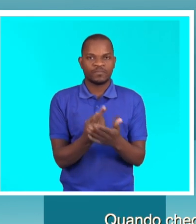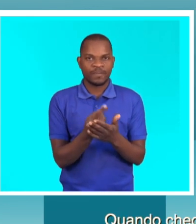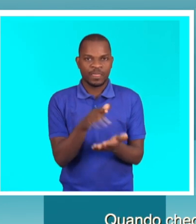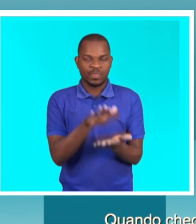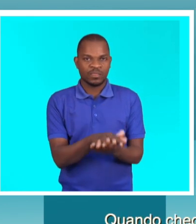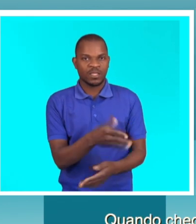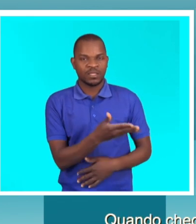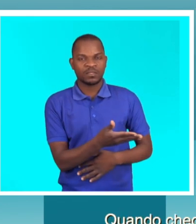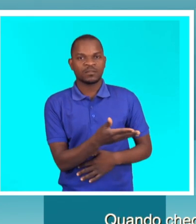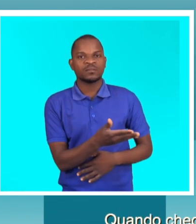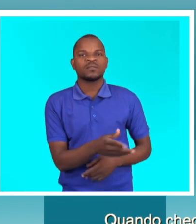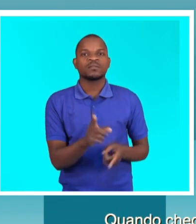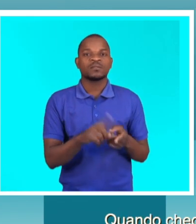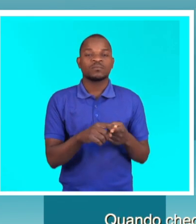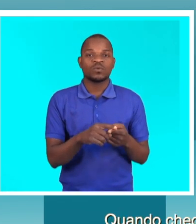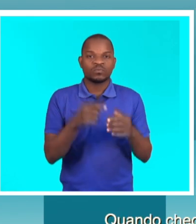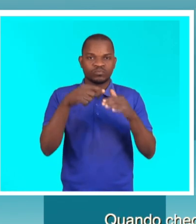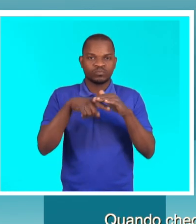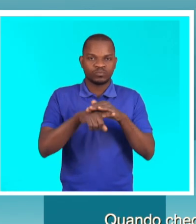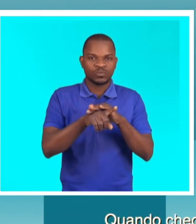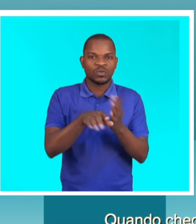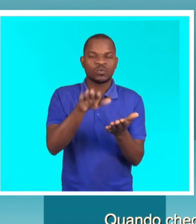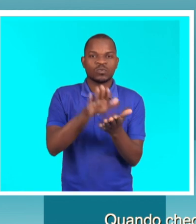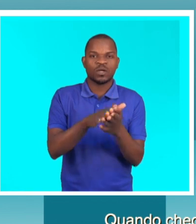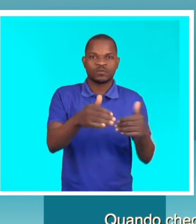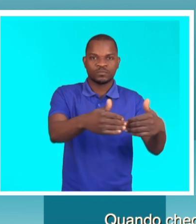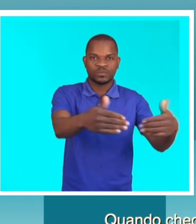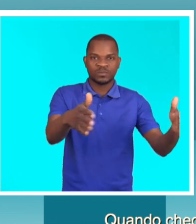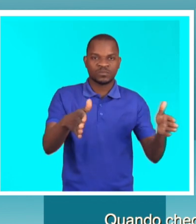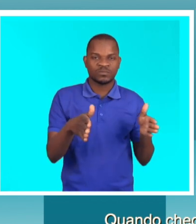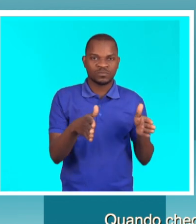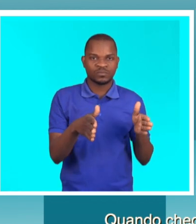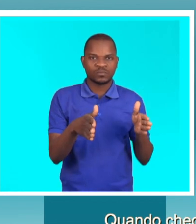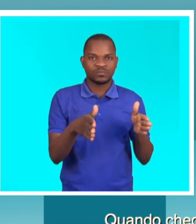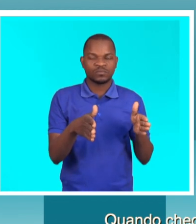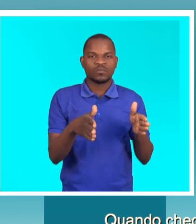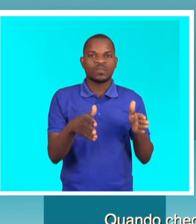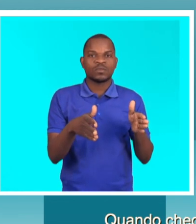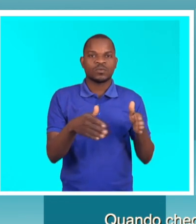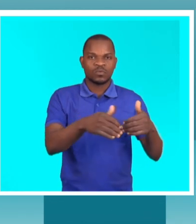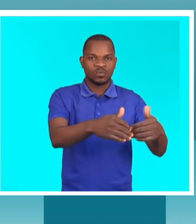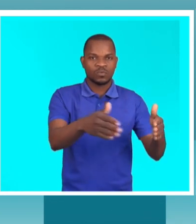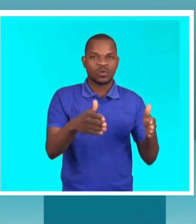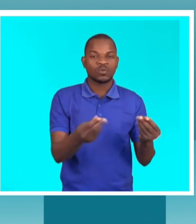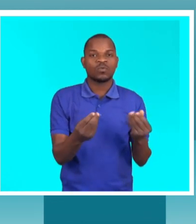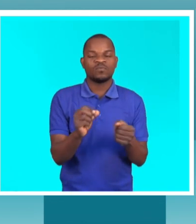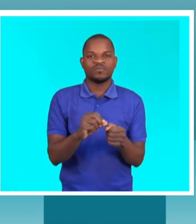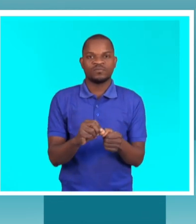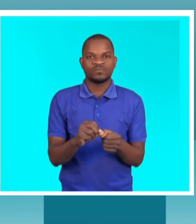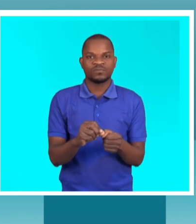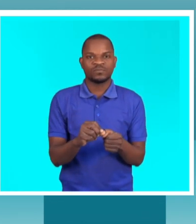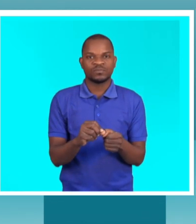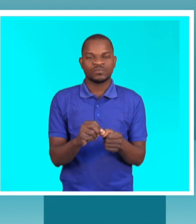Deixe lá. Então, vai à enfermaria. Quando chega na enfermaria, dentro do quarto, como é que tem.